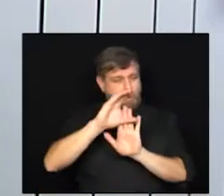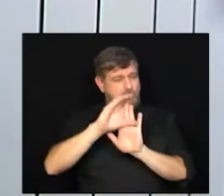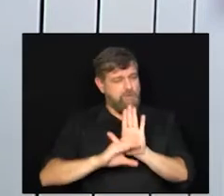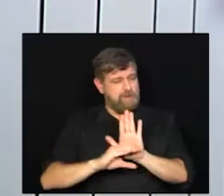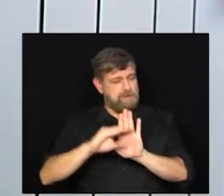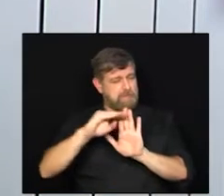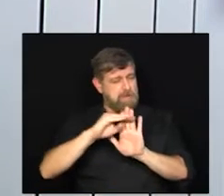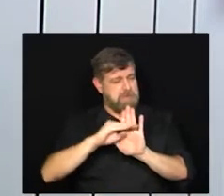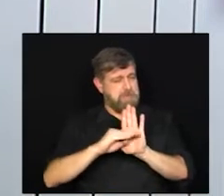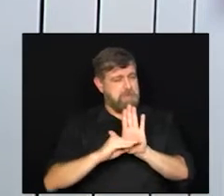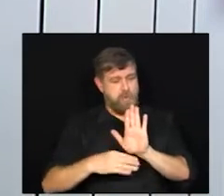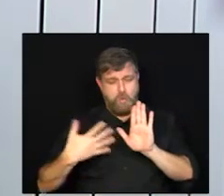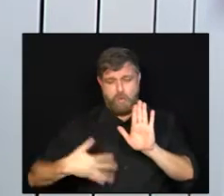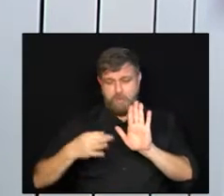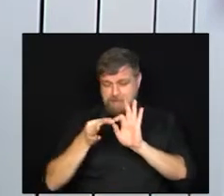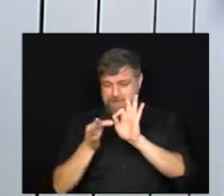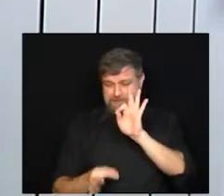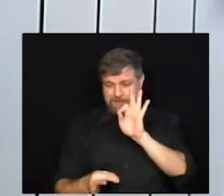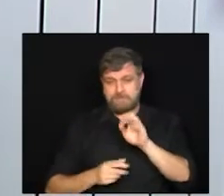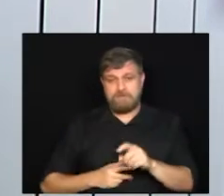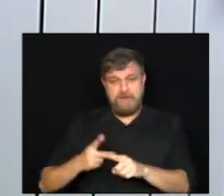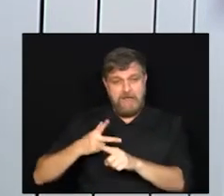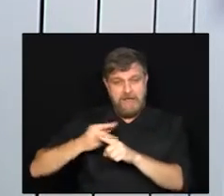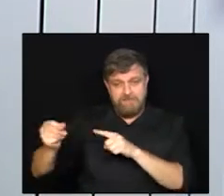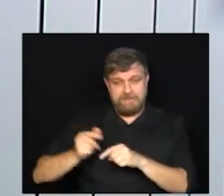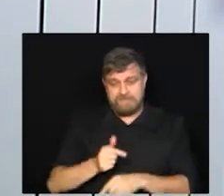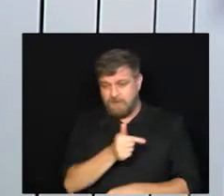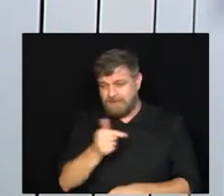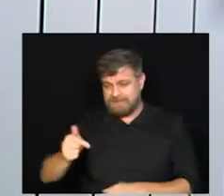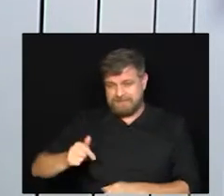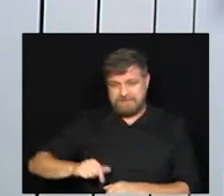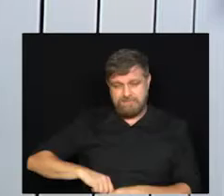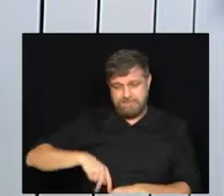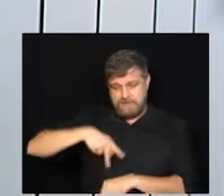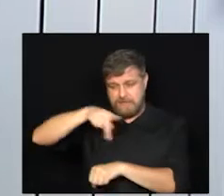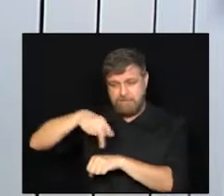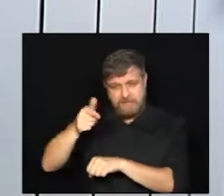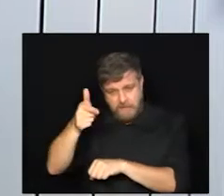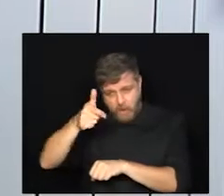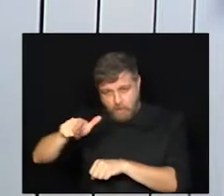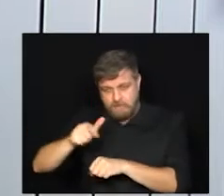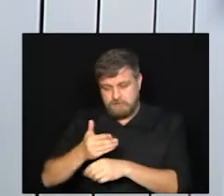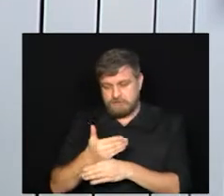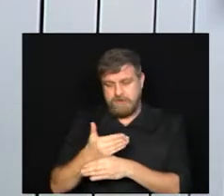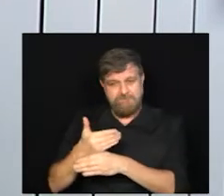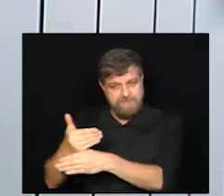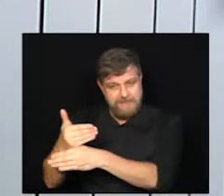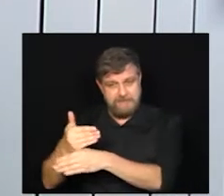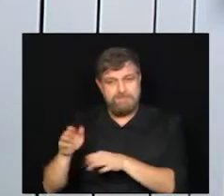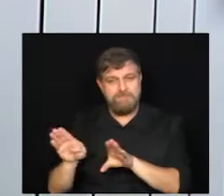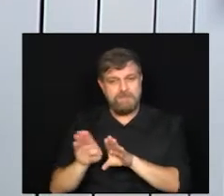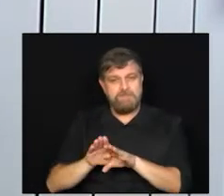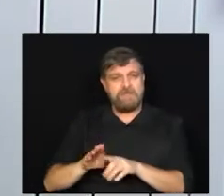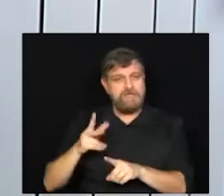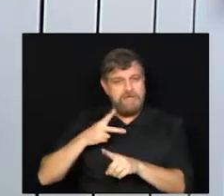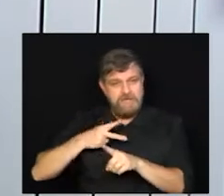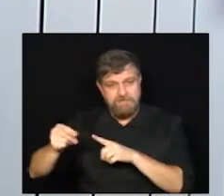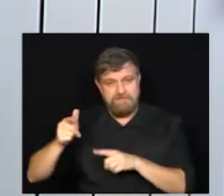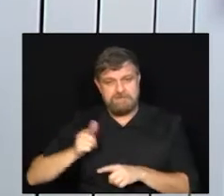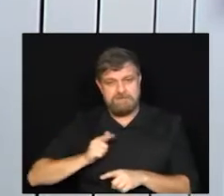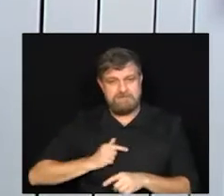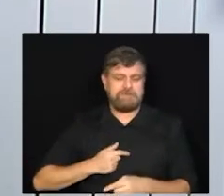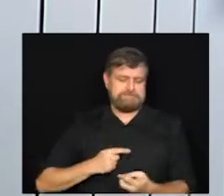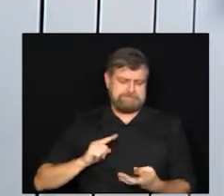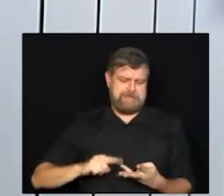só uma parte. Ele foi campeão da Semana Internacional de Vela em Ilhabela, campeão da Semana de Vela de